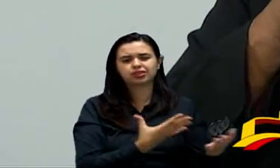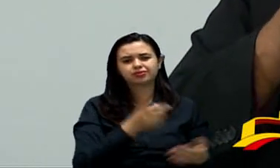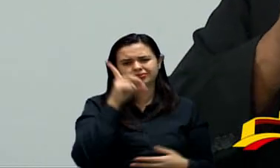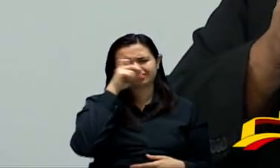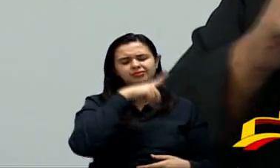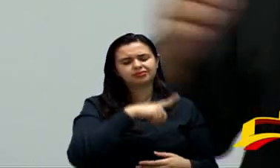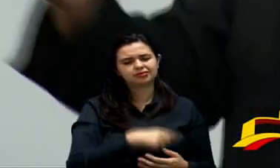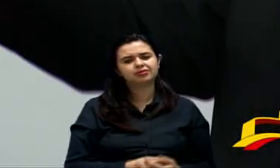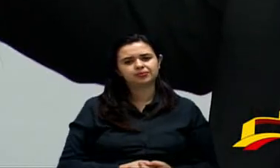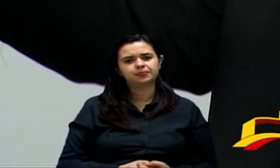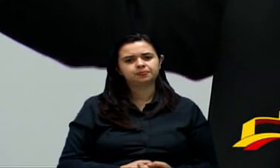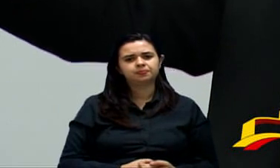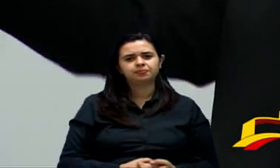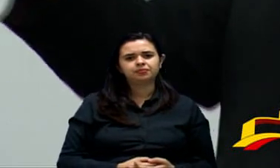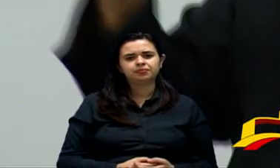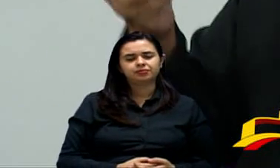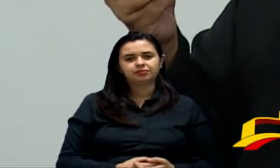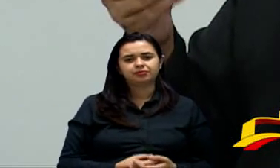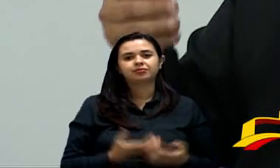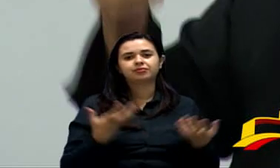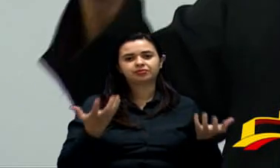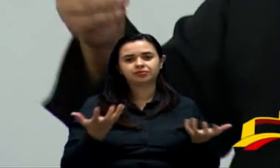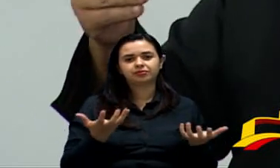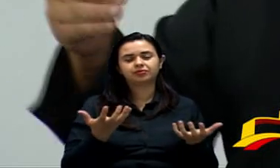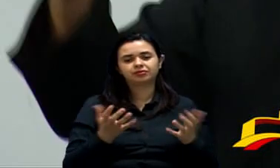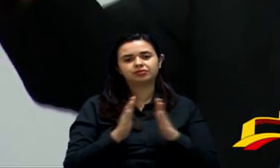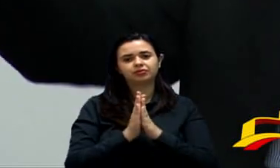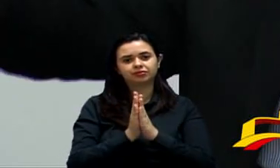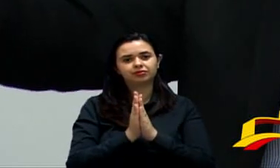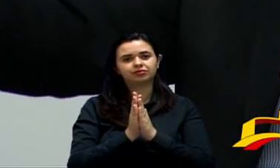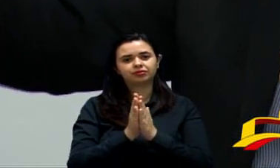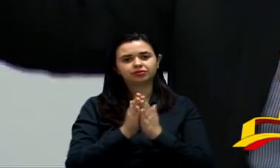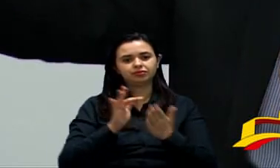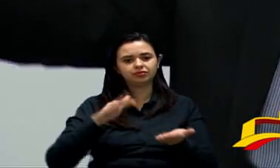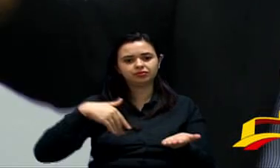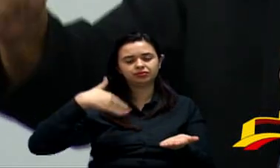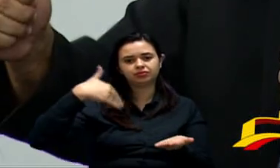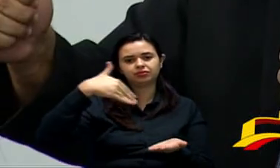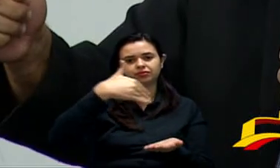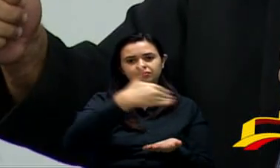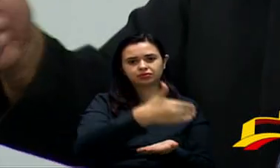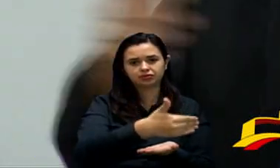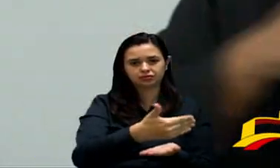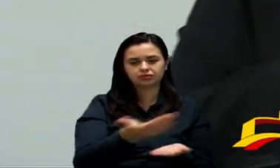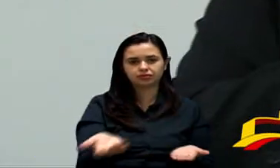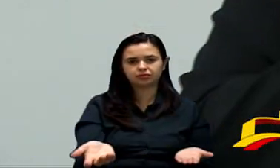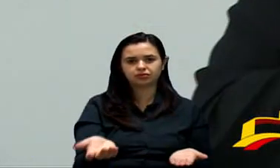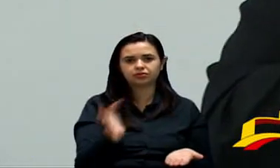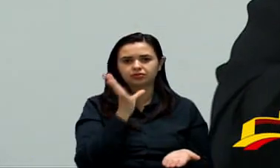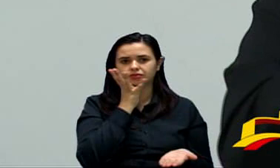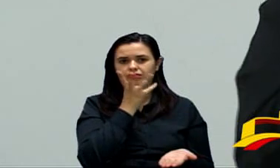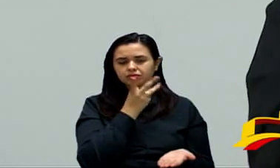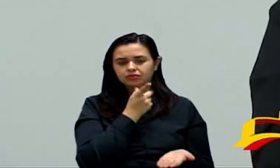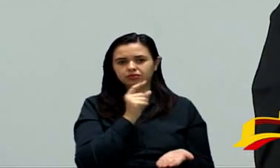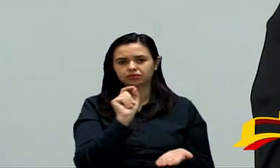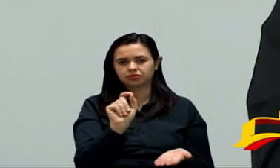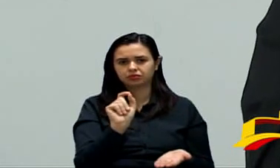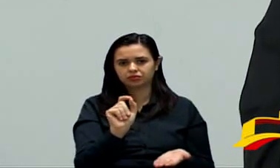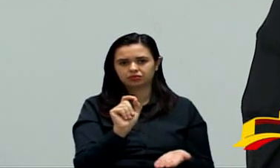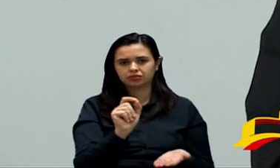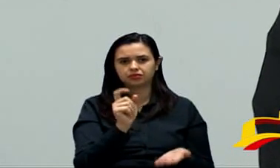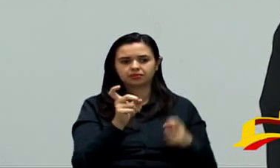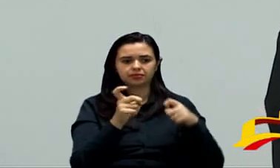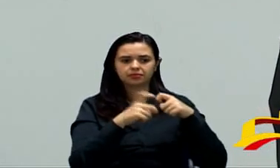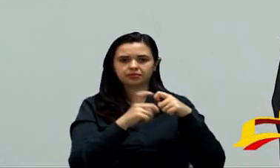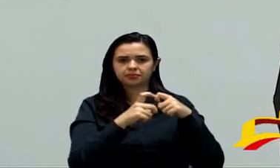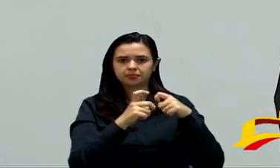isso, eu queria que ele mandasse a resposta de quanto tempo passa o pessoal do médico da família. Eu falo antigo médico da